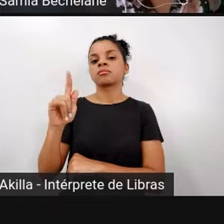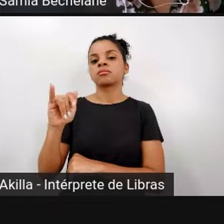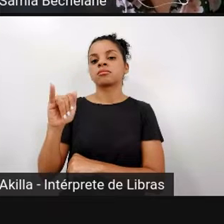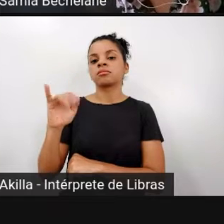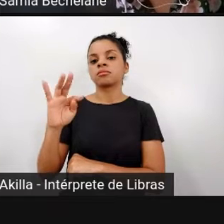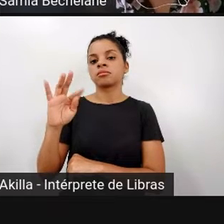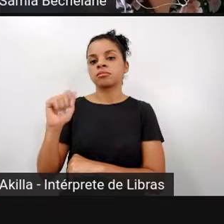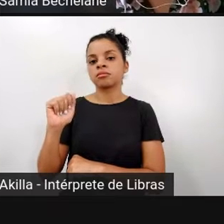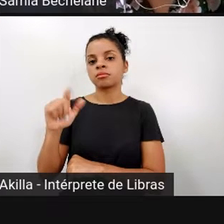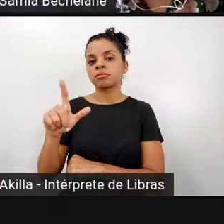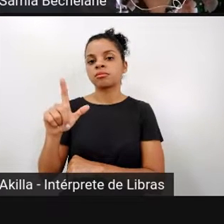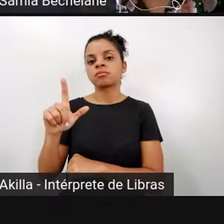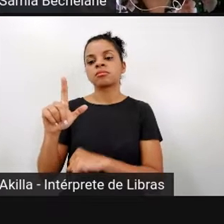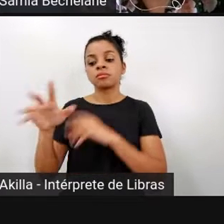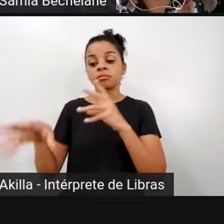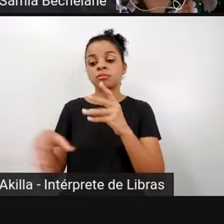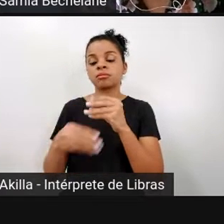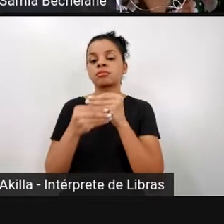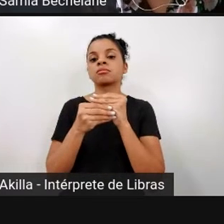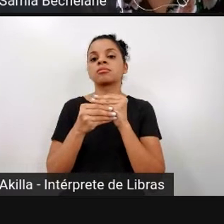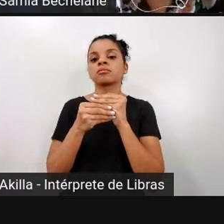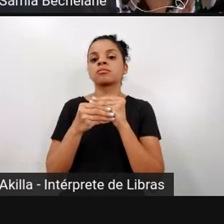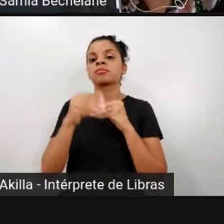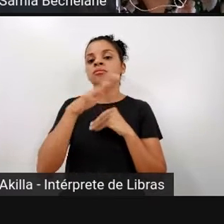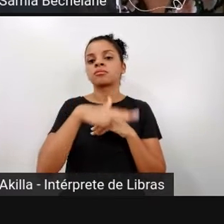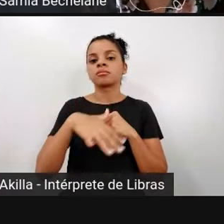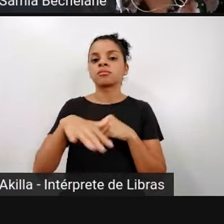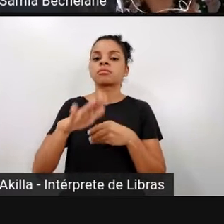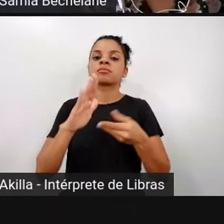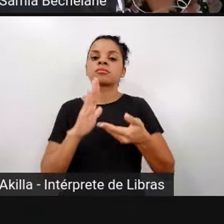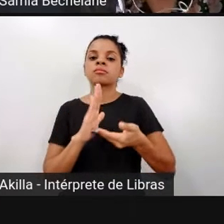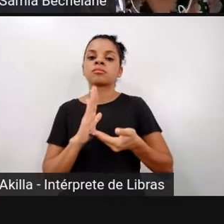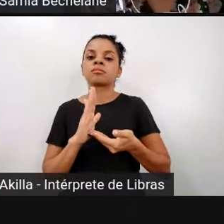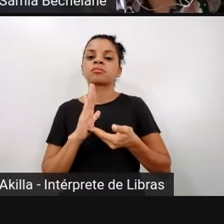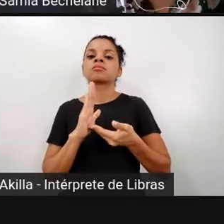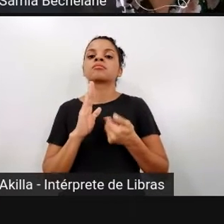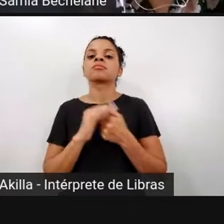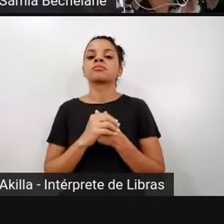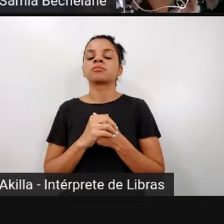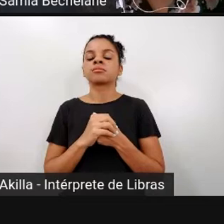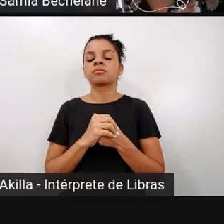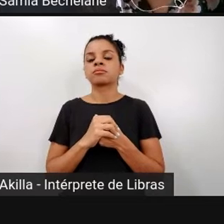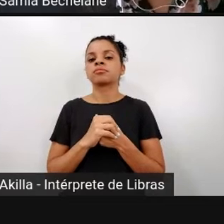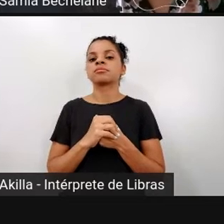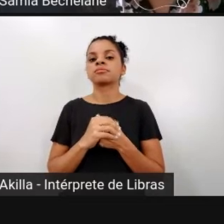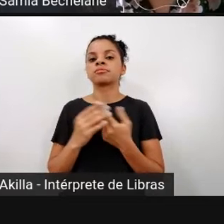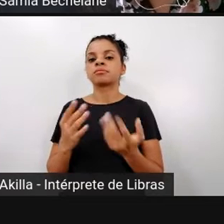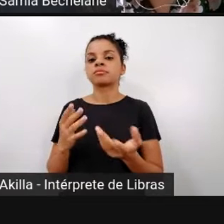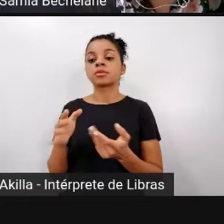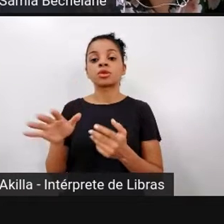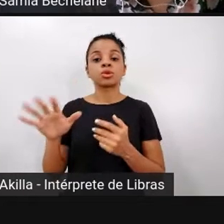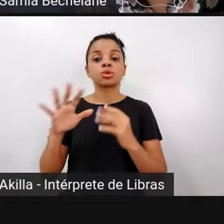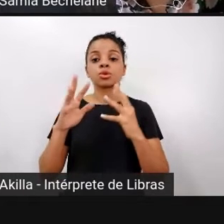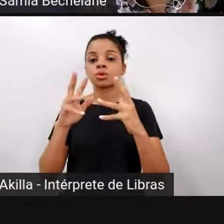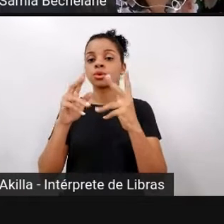ambiente parlamentar, né? Então, esses veículos estão também se aproximando da Câmara, né? Porque aqui, né,